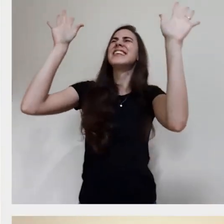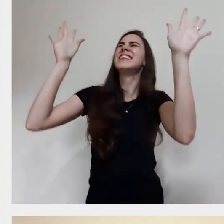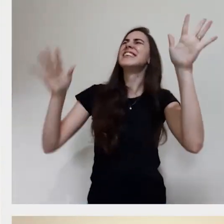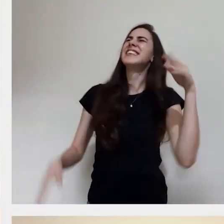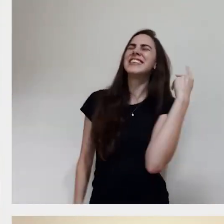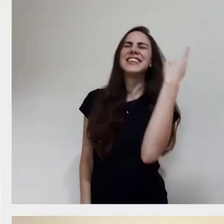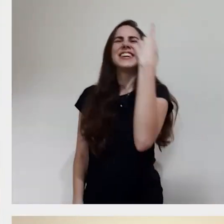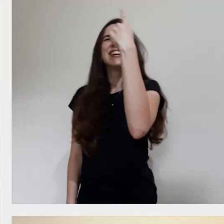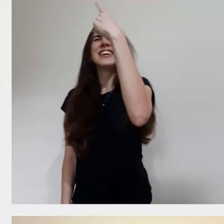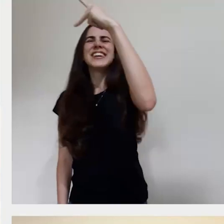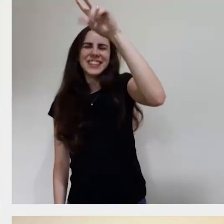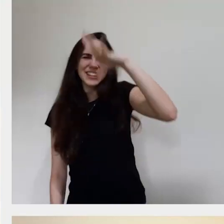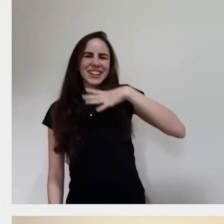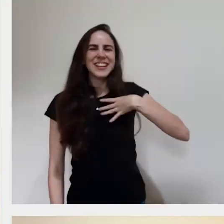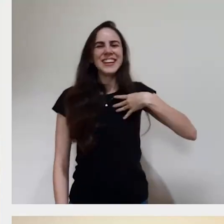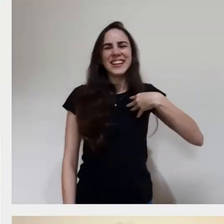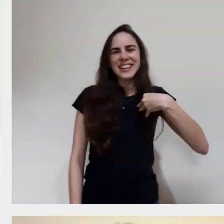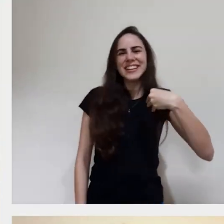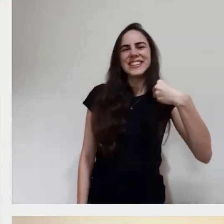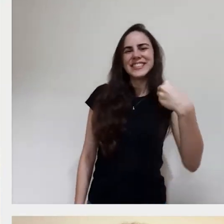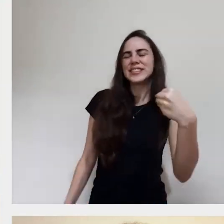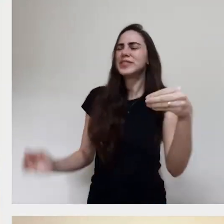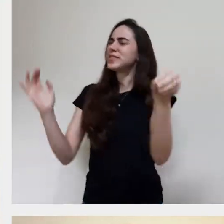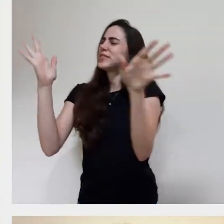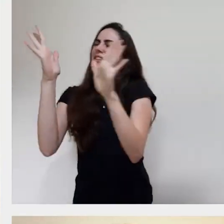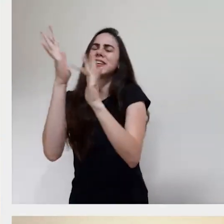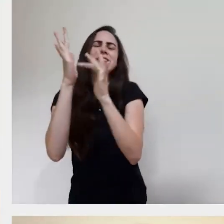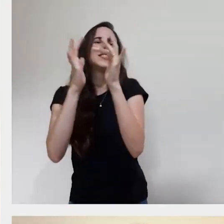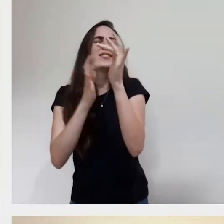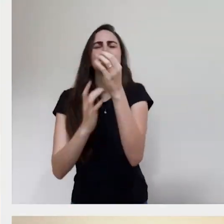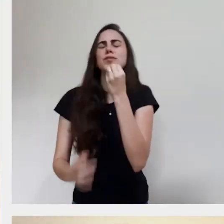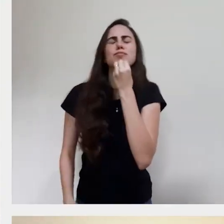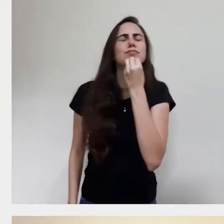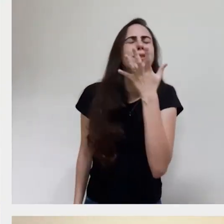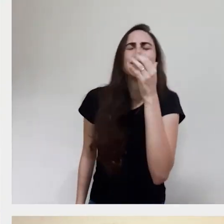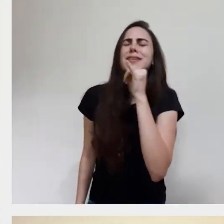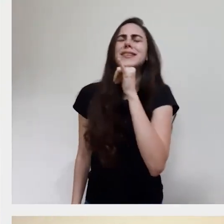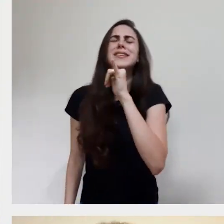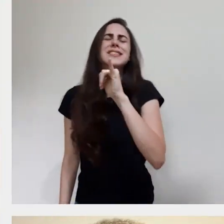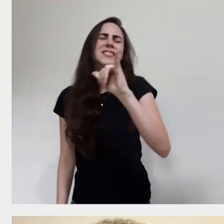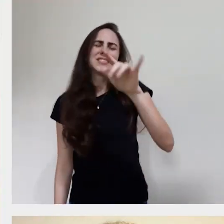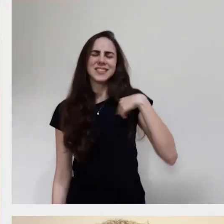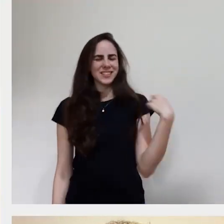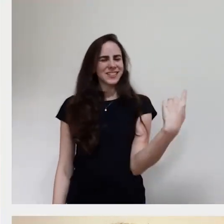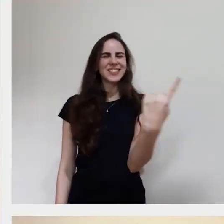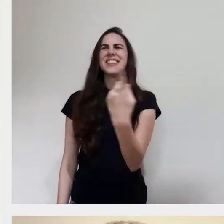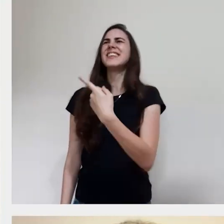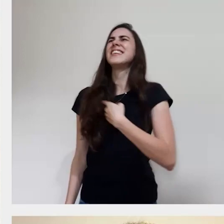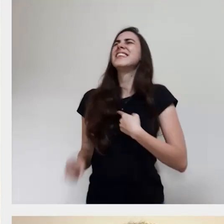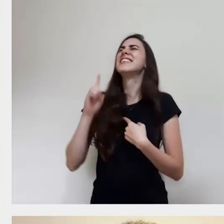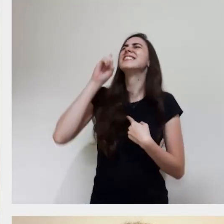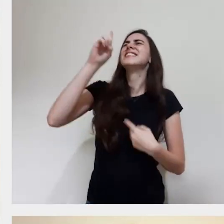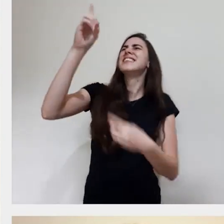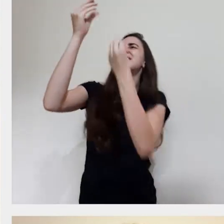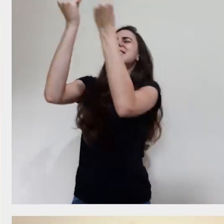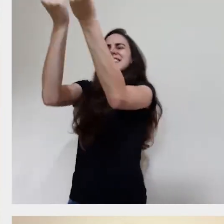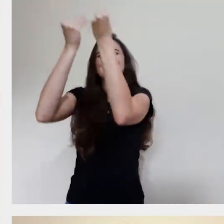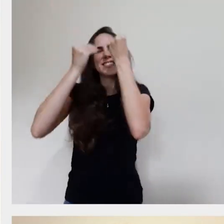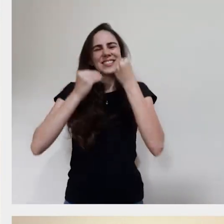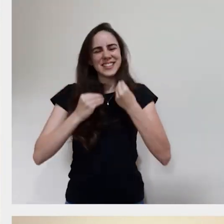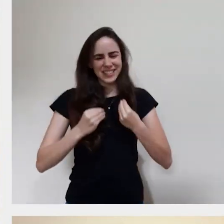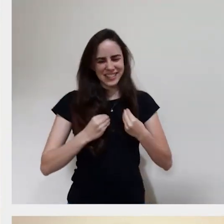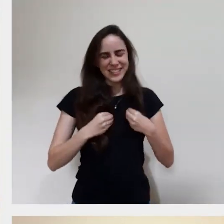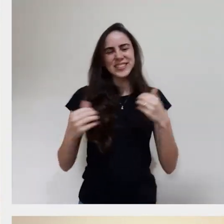porquanto do céu seu Filho bendito por